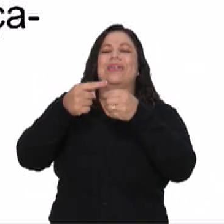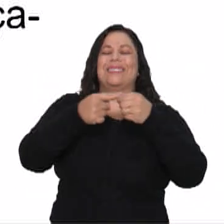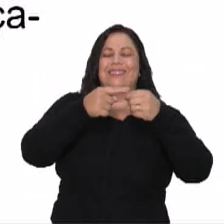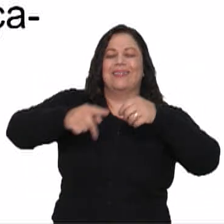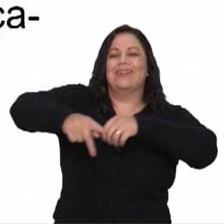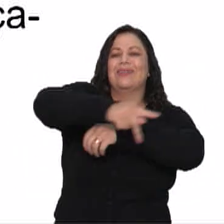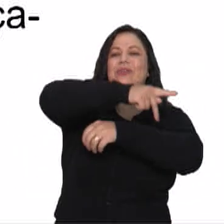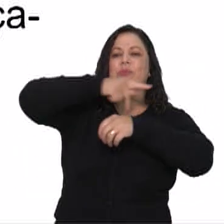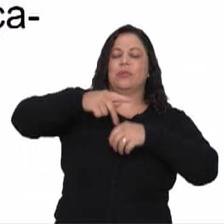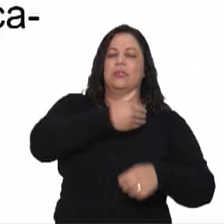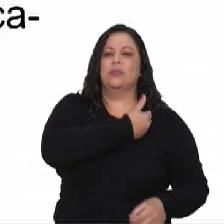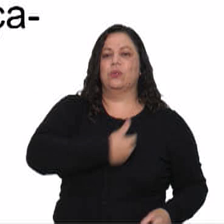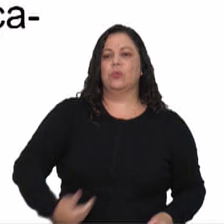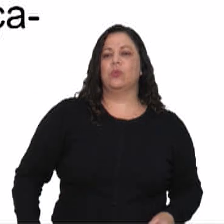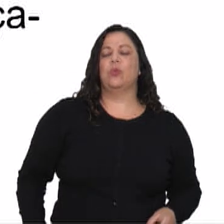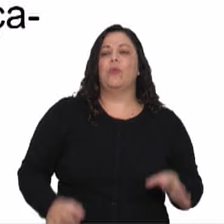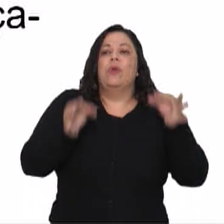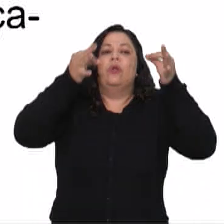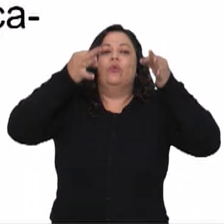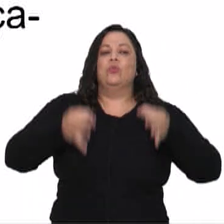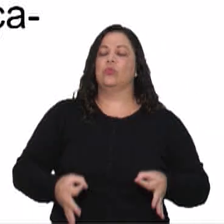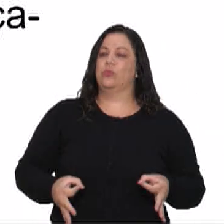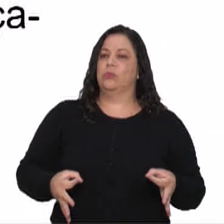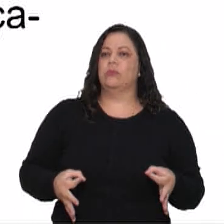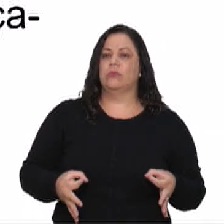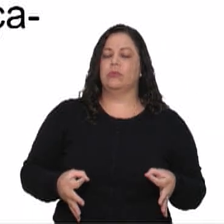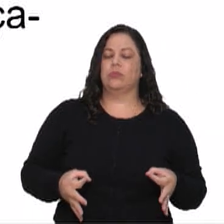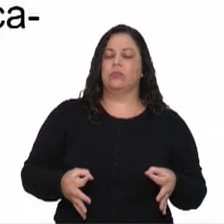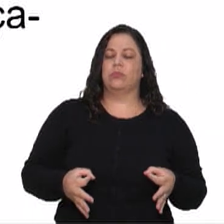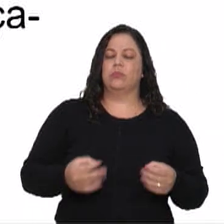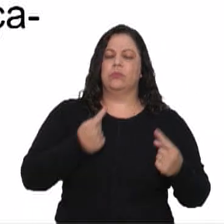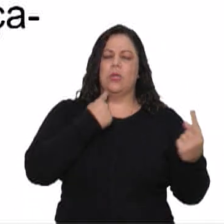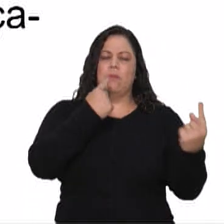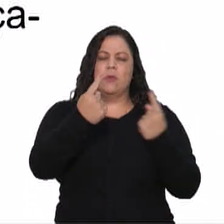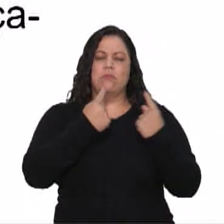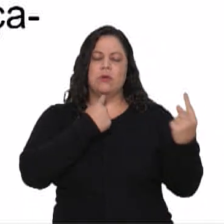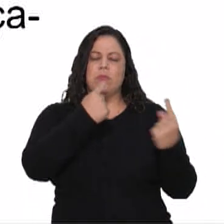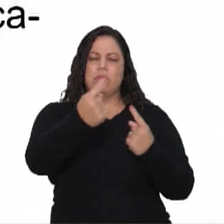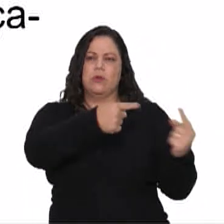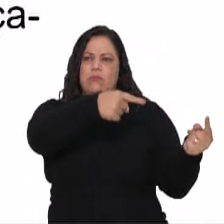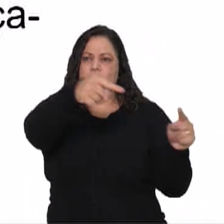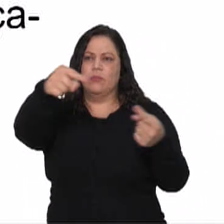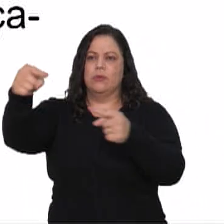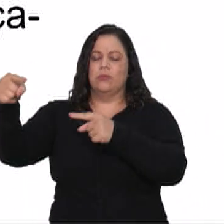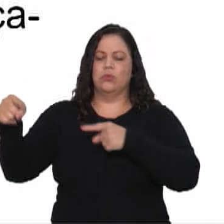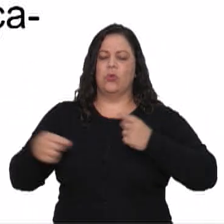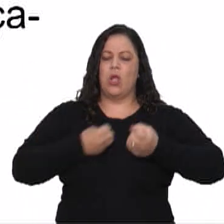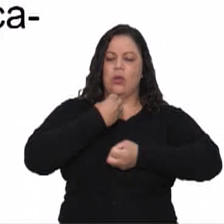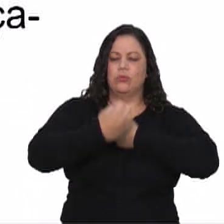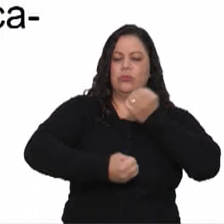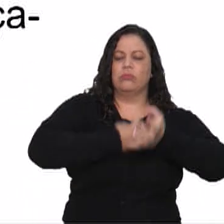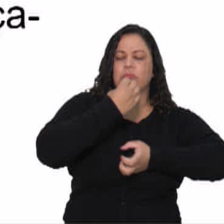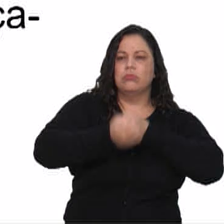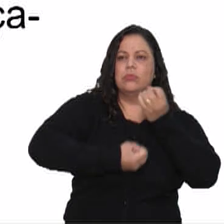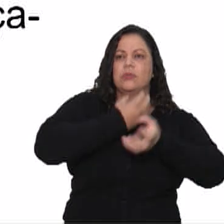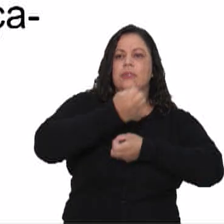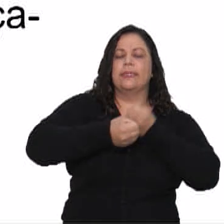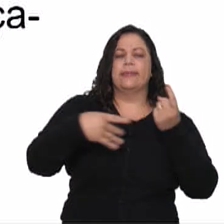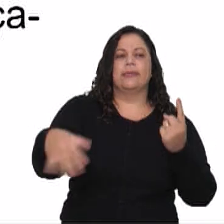justo. A República faz dura crítica ao se dirigir aos poetas e à arte em